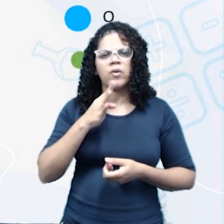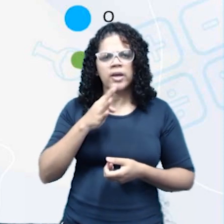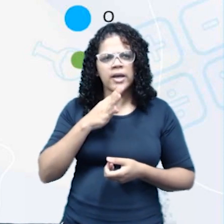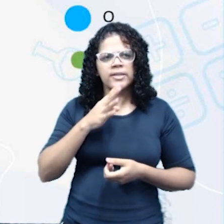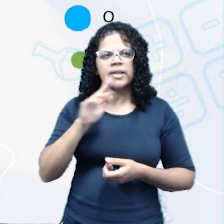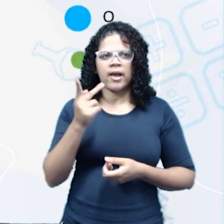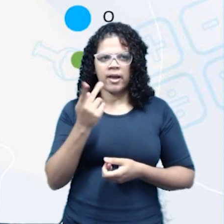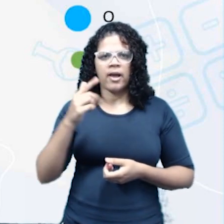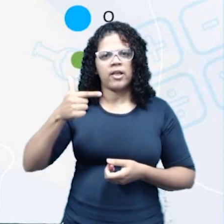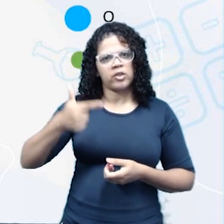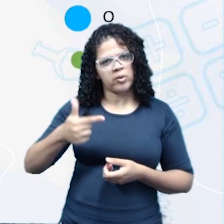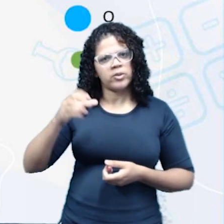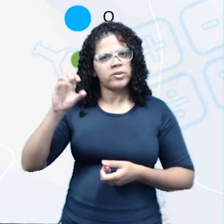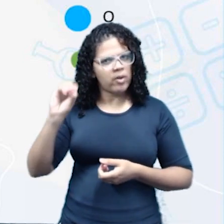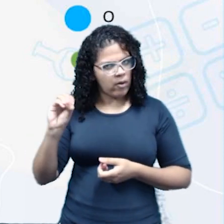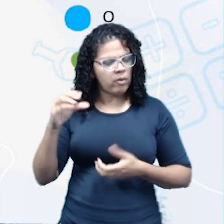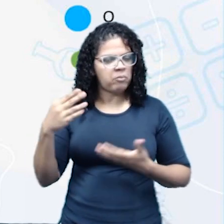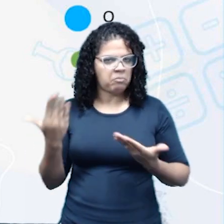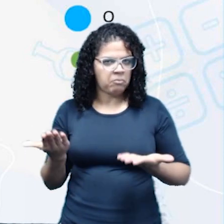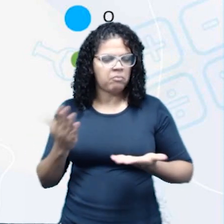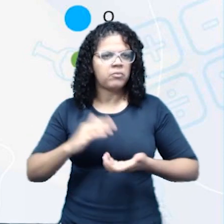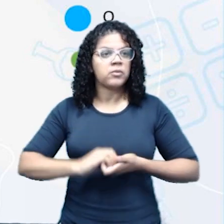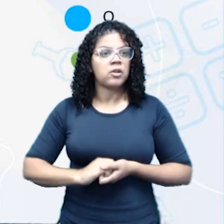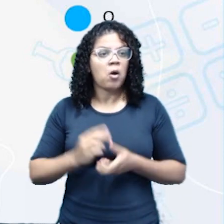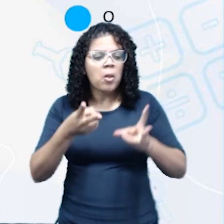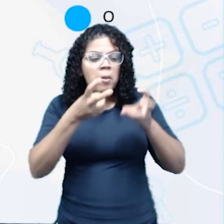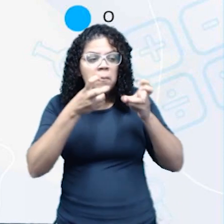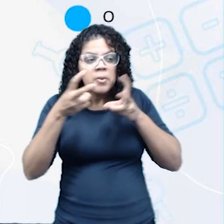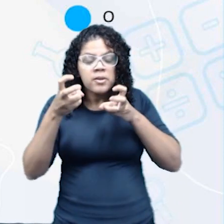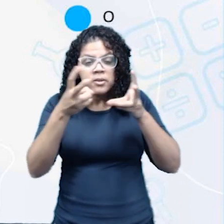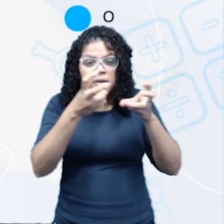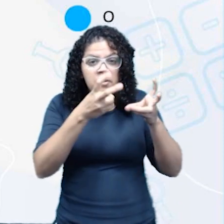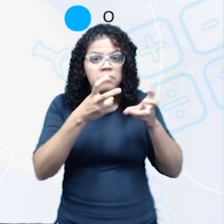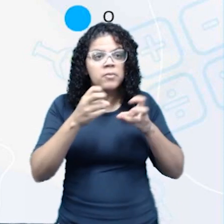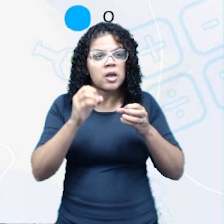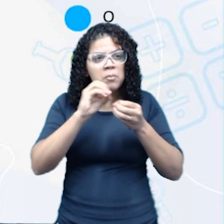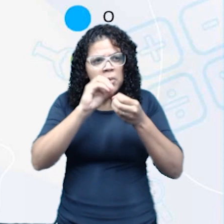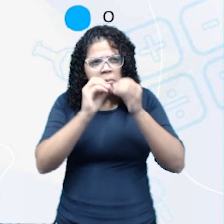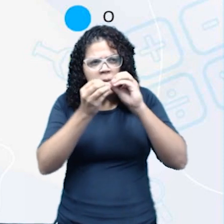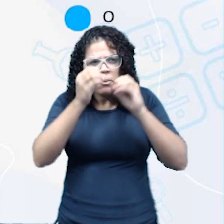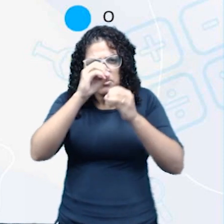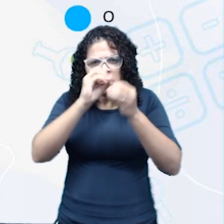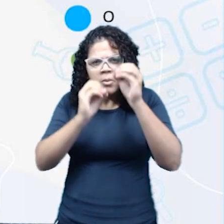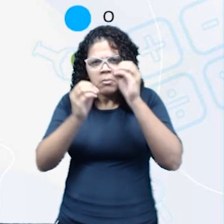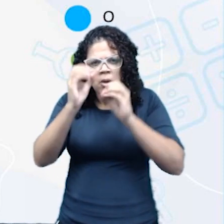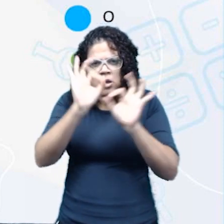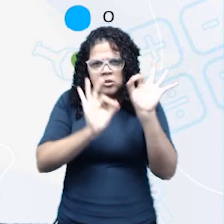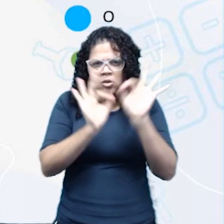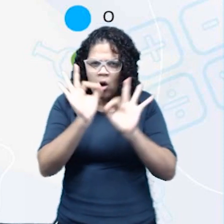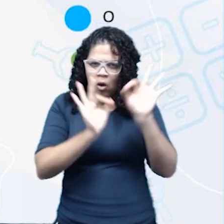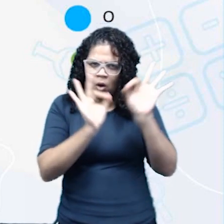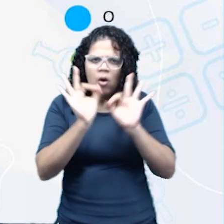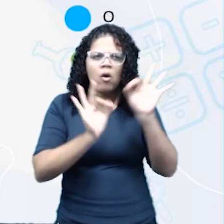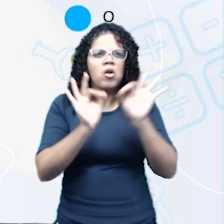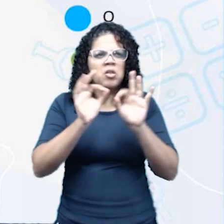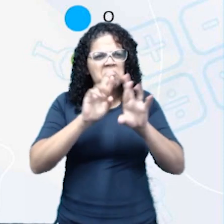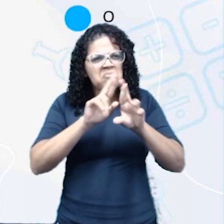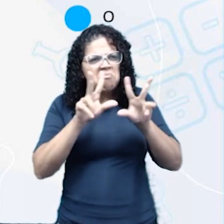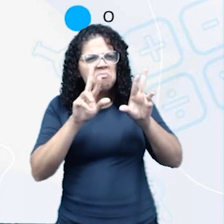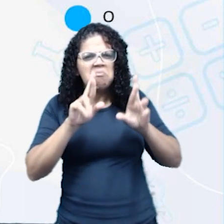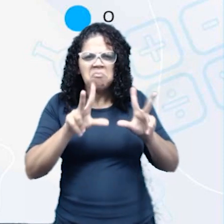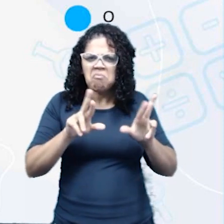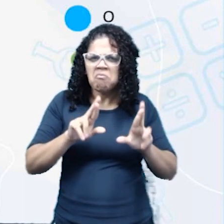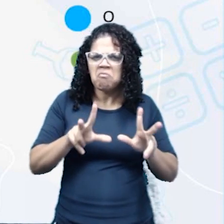certo? Vocês podem reparar que a forma como as moléculas se organizam é bastante